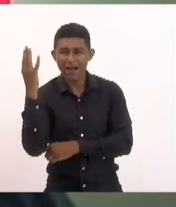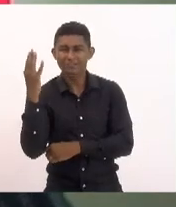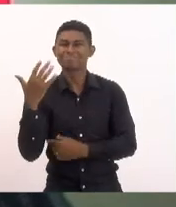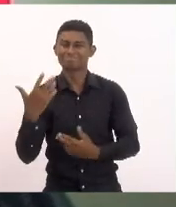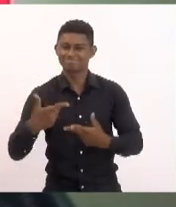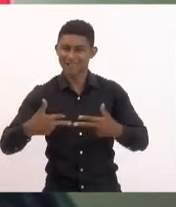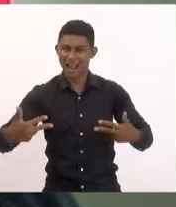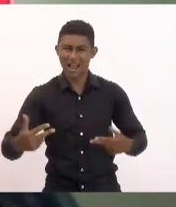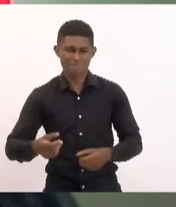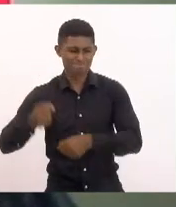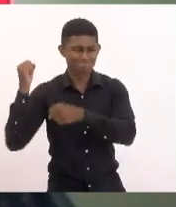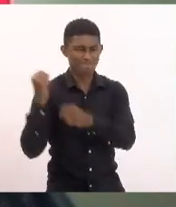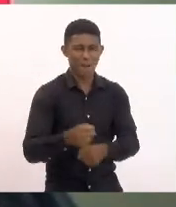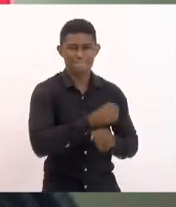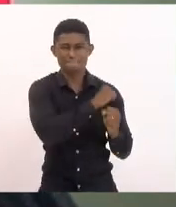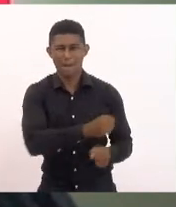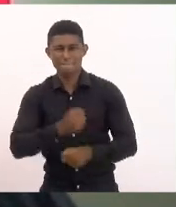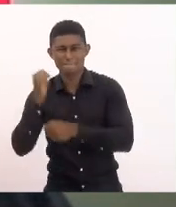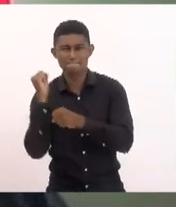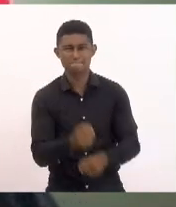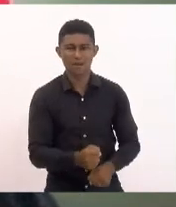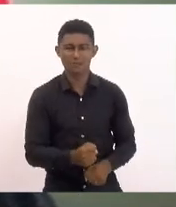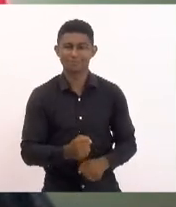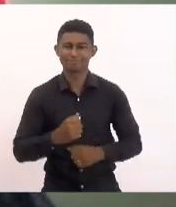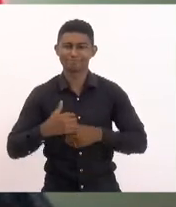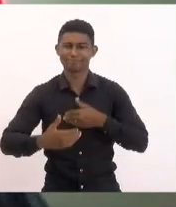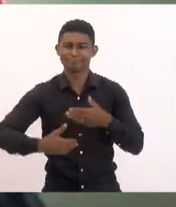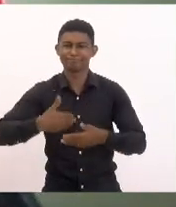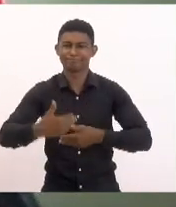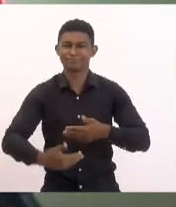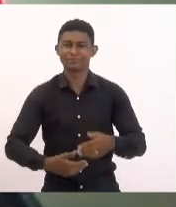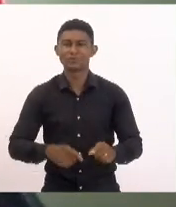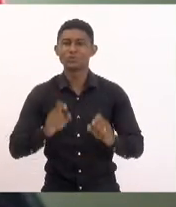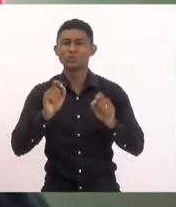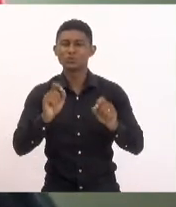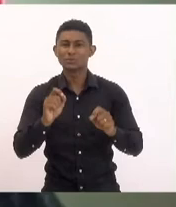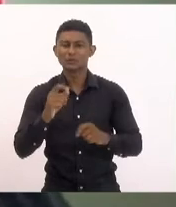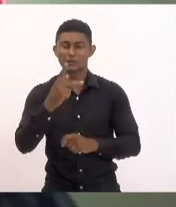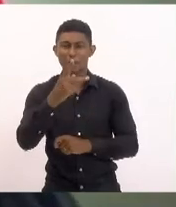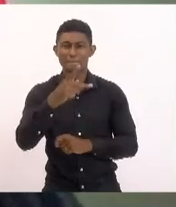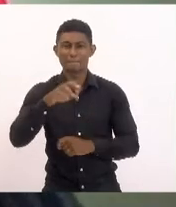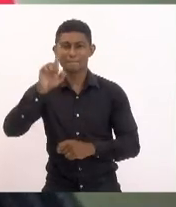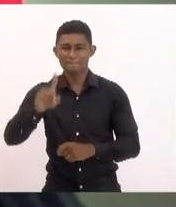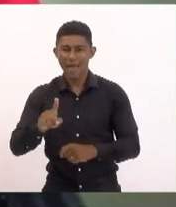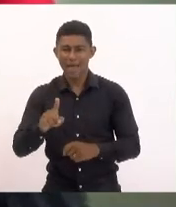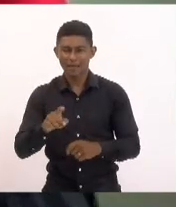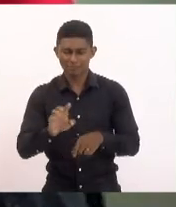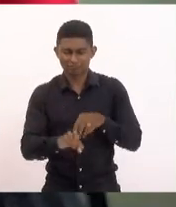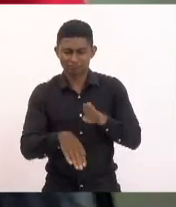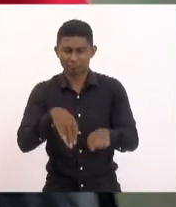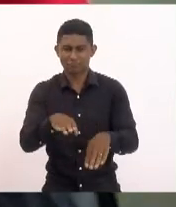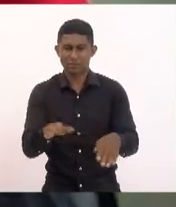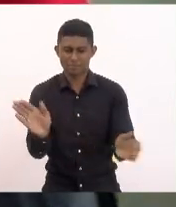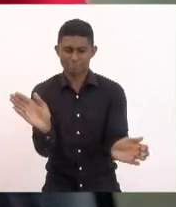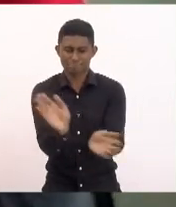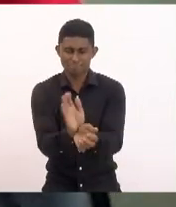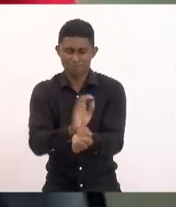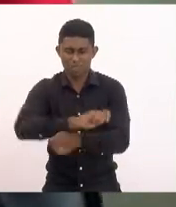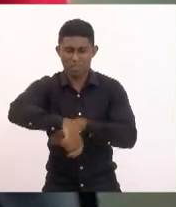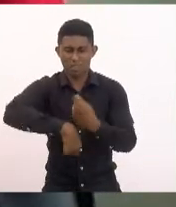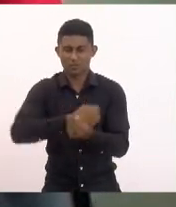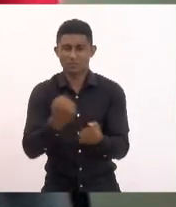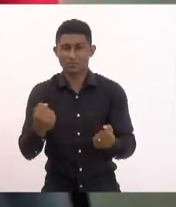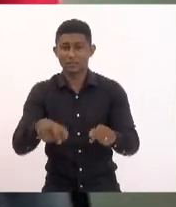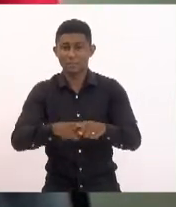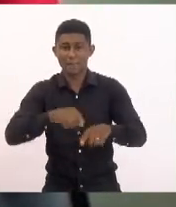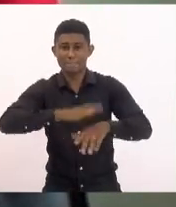ao final, como se isso tudo não bastasse, ele teve também seus pés e suas mãos amarrados e ali deixado